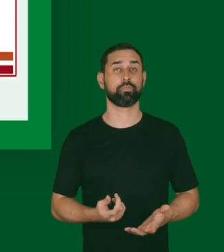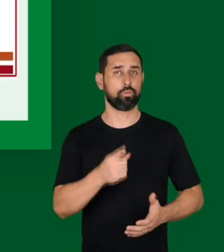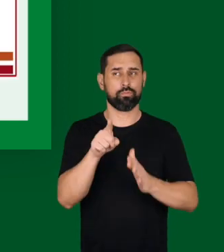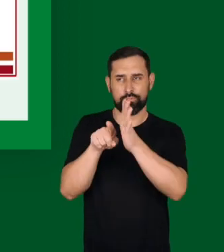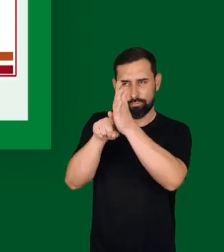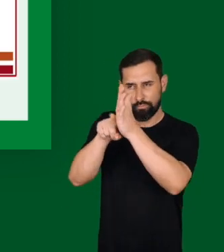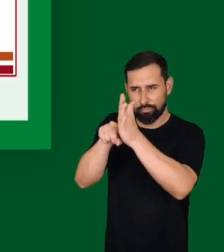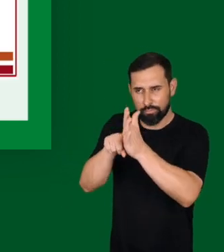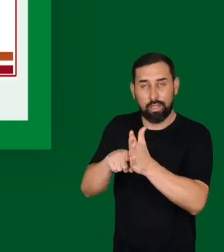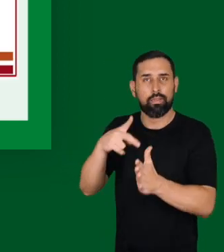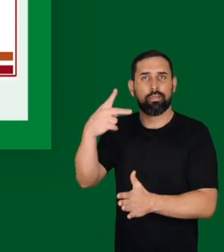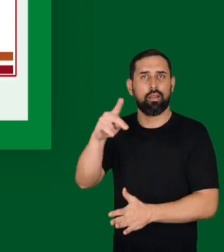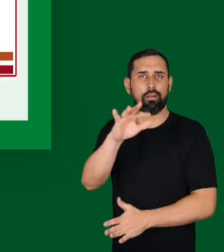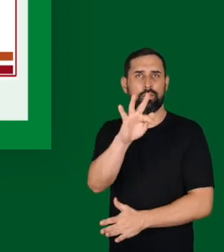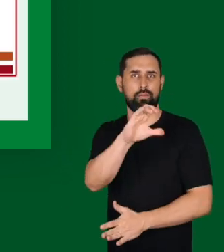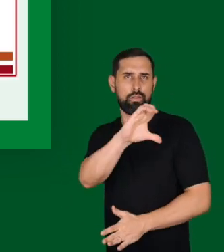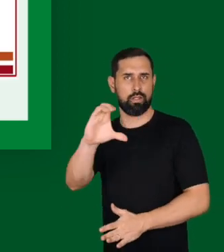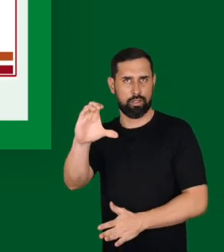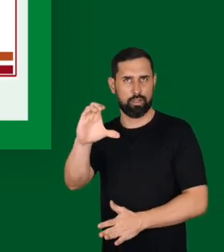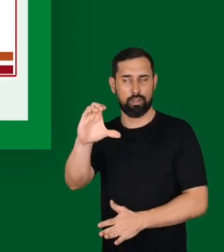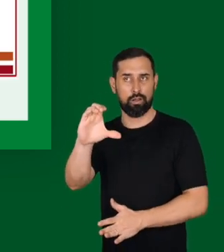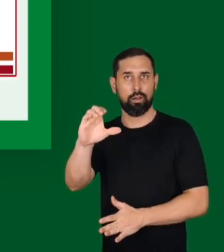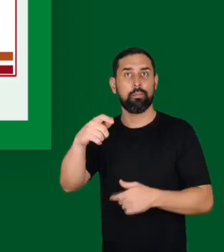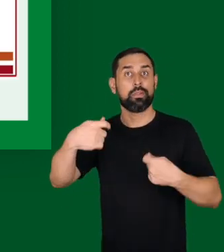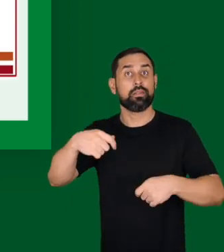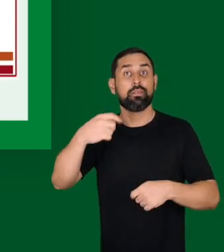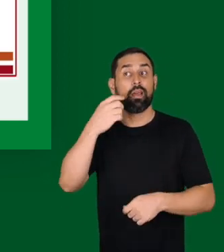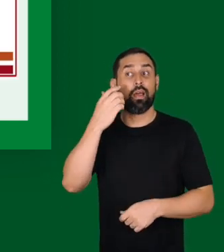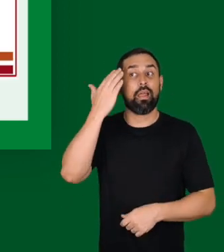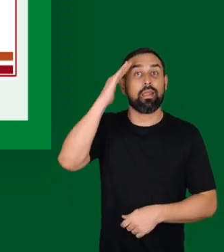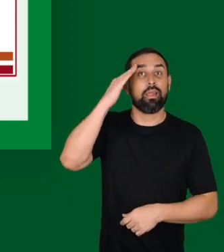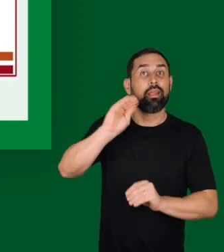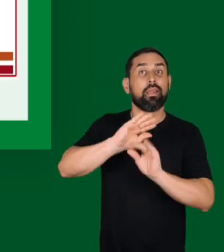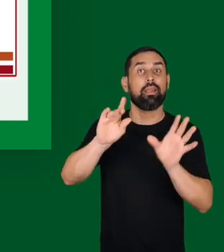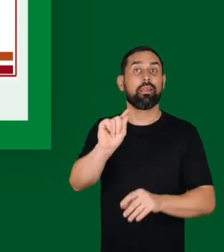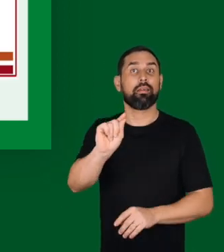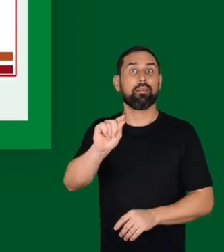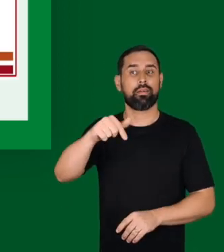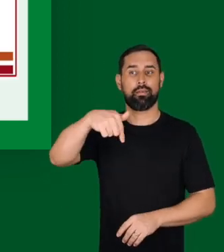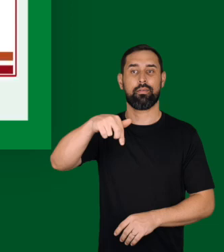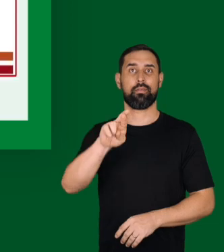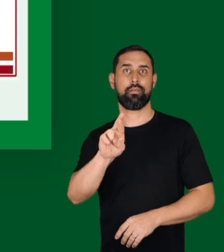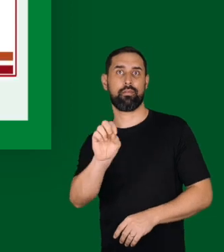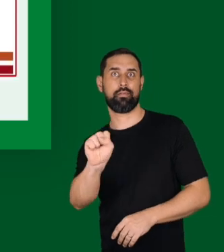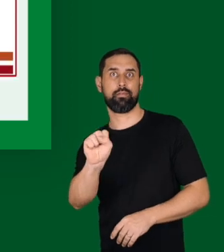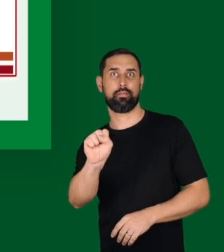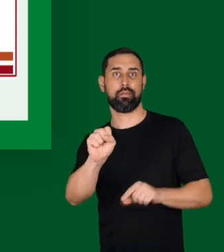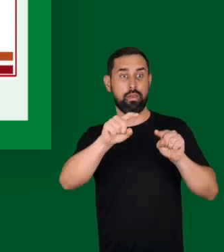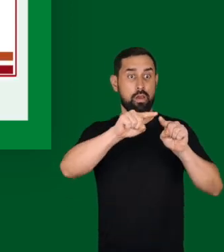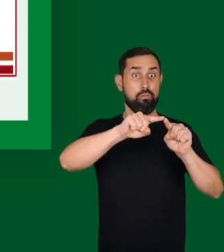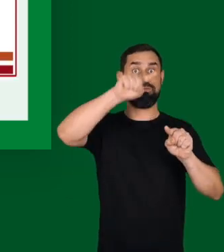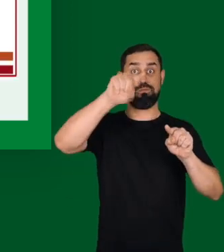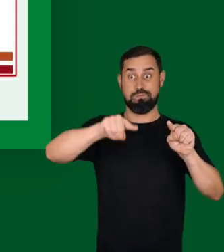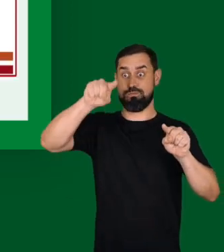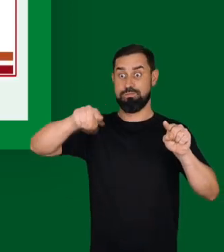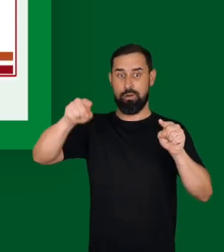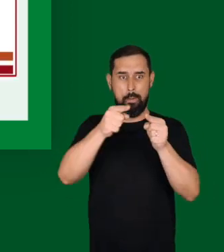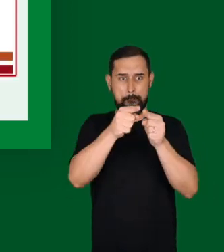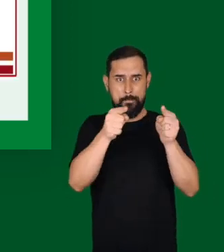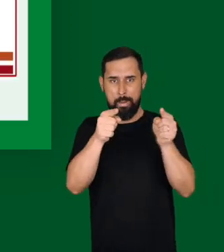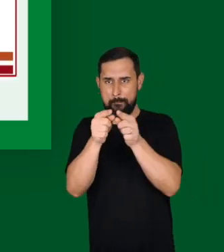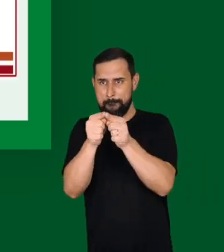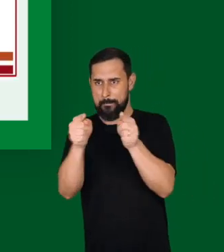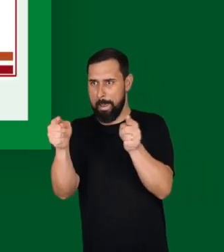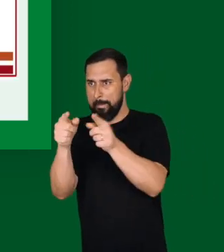Uma coisa que a gente deve saber inicialmente, quando a gente está fazendo uma avaliação rápida do ritmo cardíaco, é se o QRS é alargado